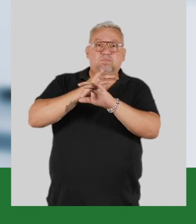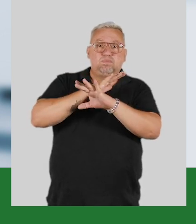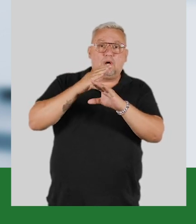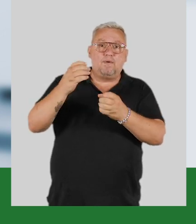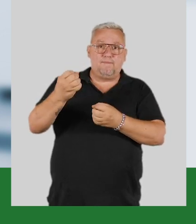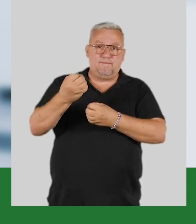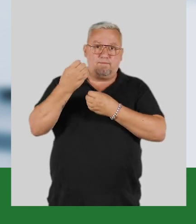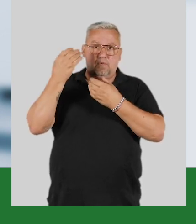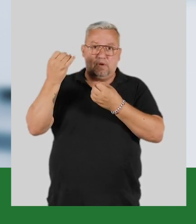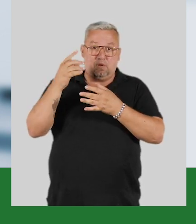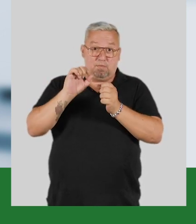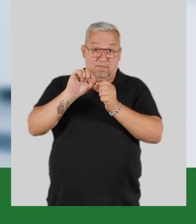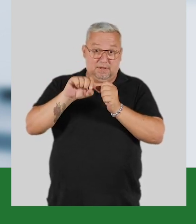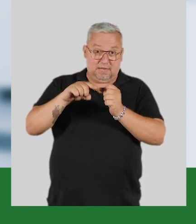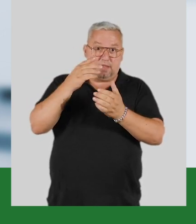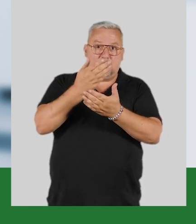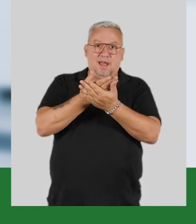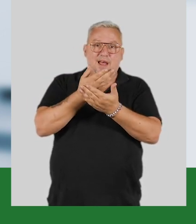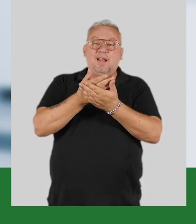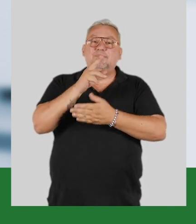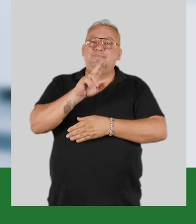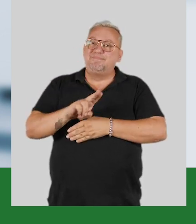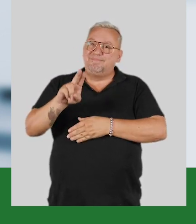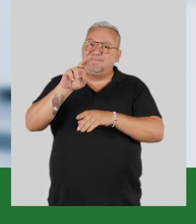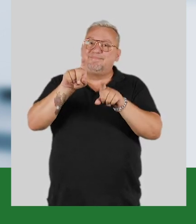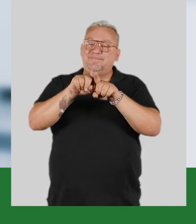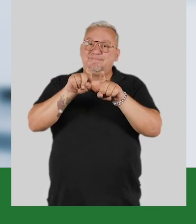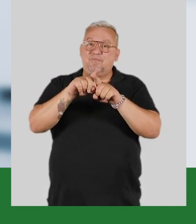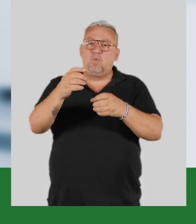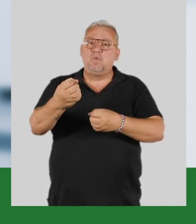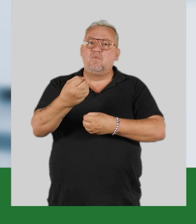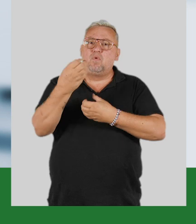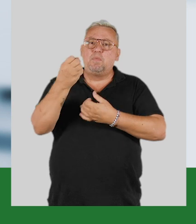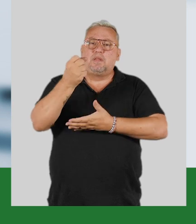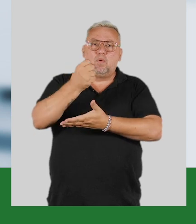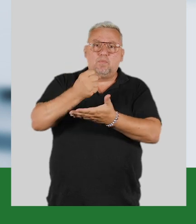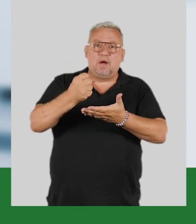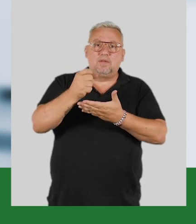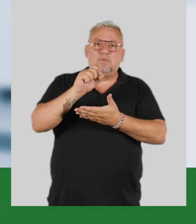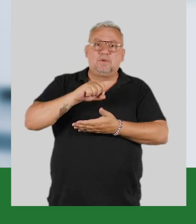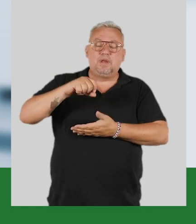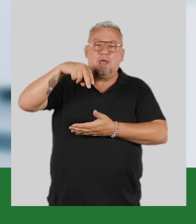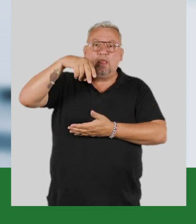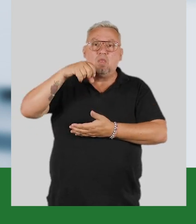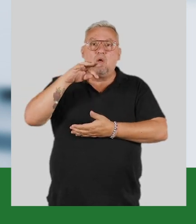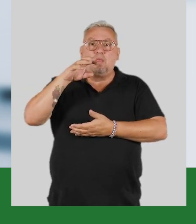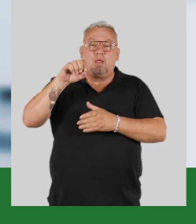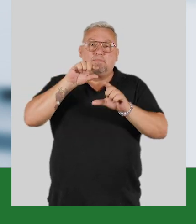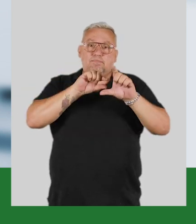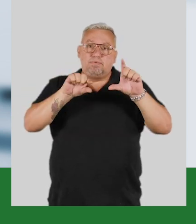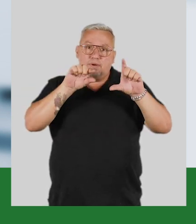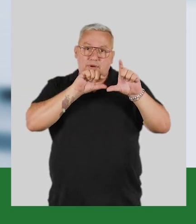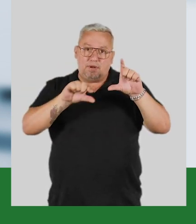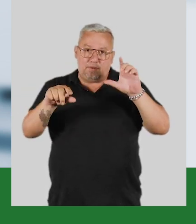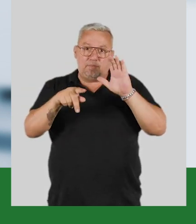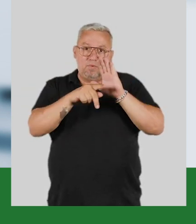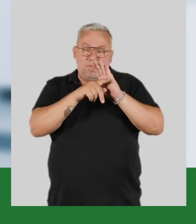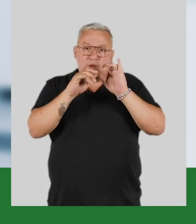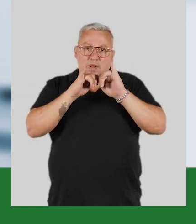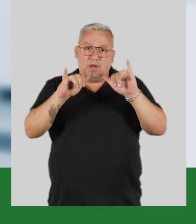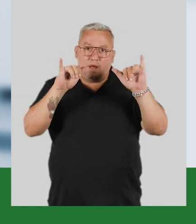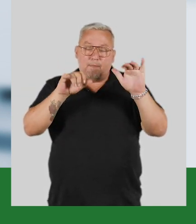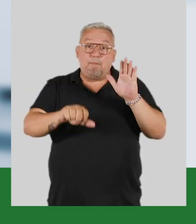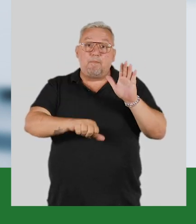informação. Para fazer essa aula, eu utilizei como fonte de informação a nota técnica, o informe técnico da campanha,